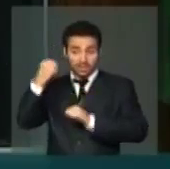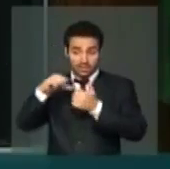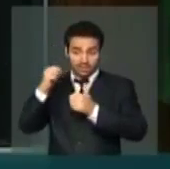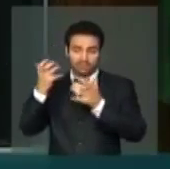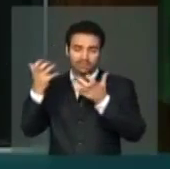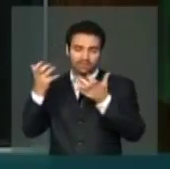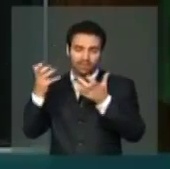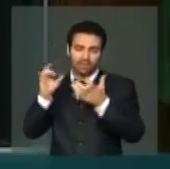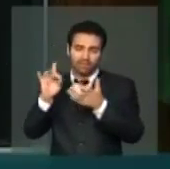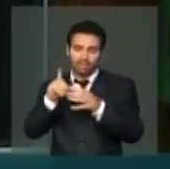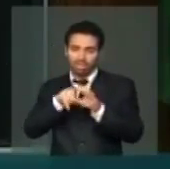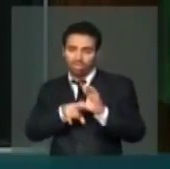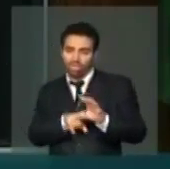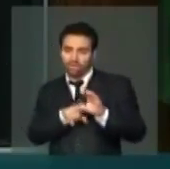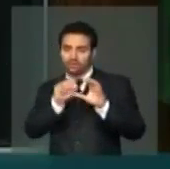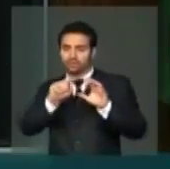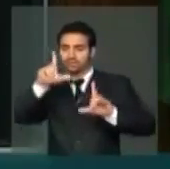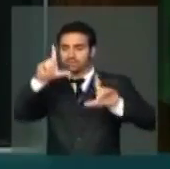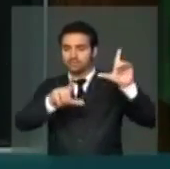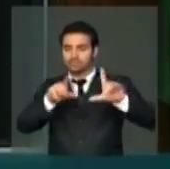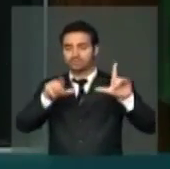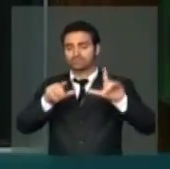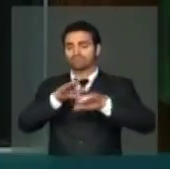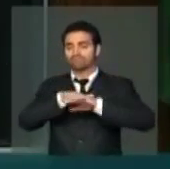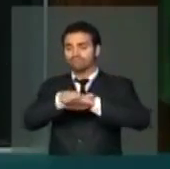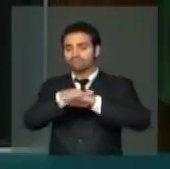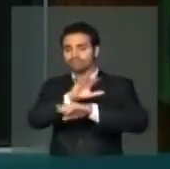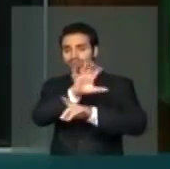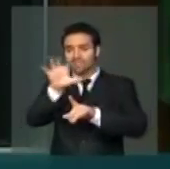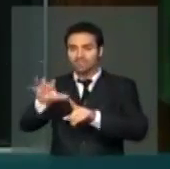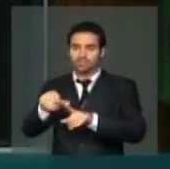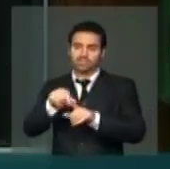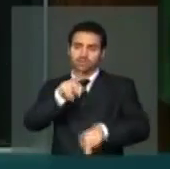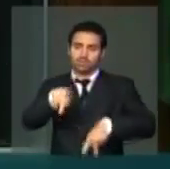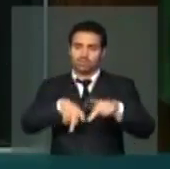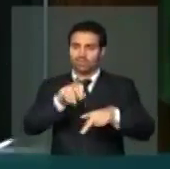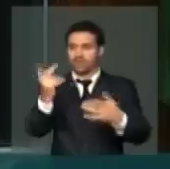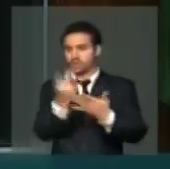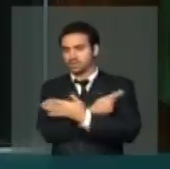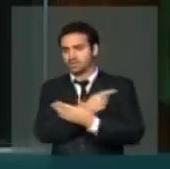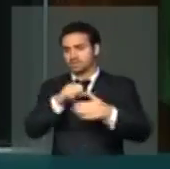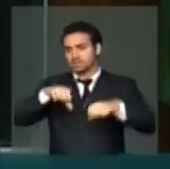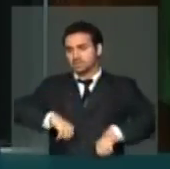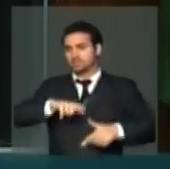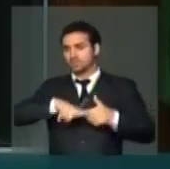da grande mídia, fazer crer à opinião pública que isso acontece.